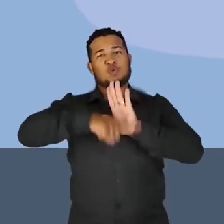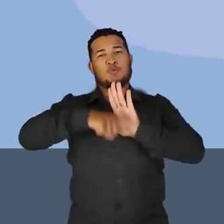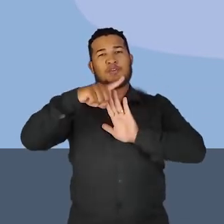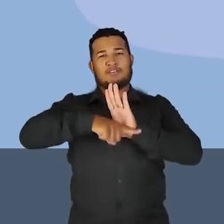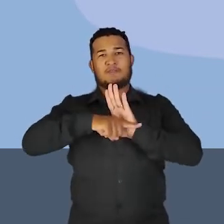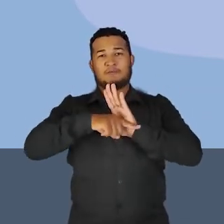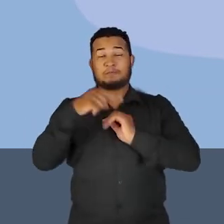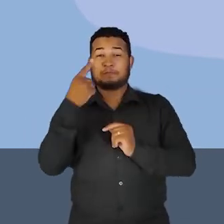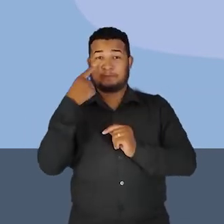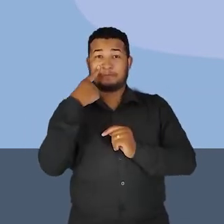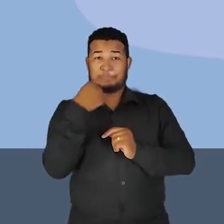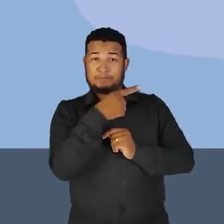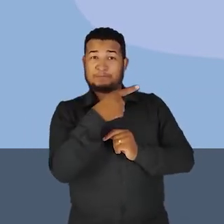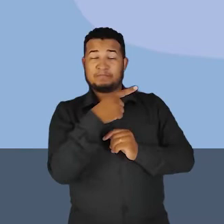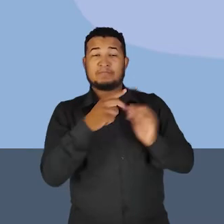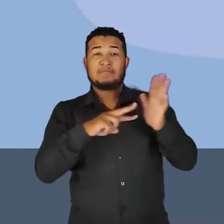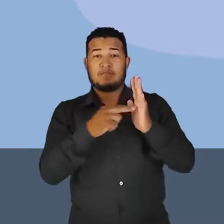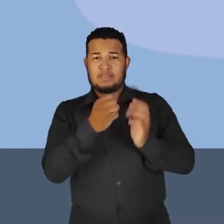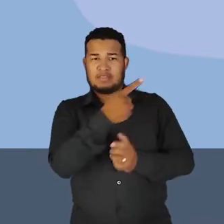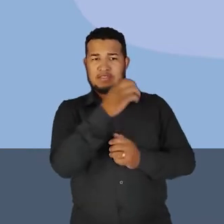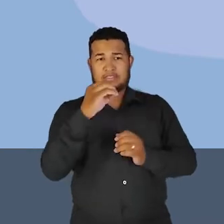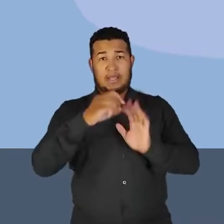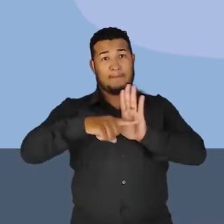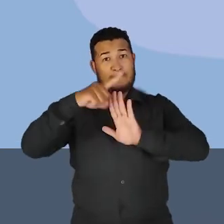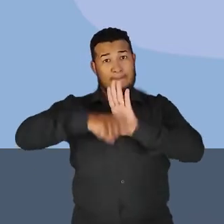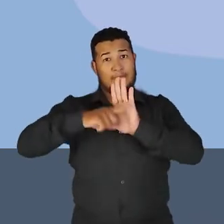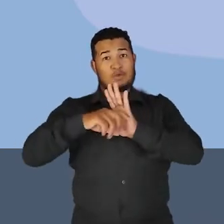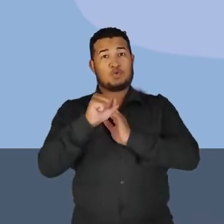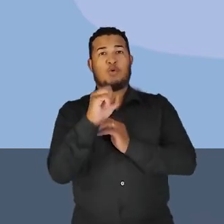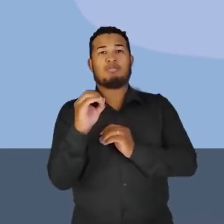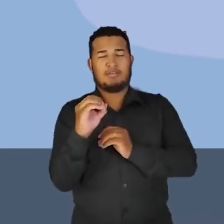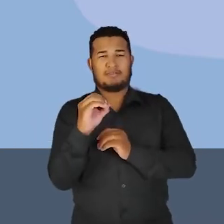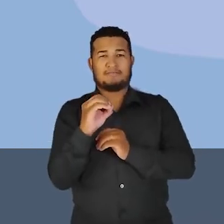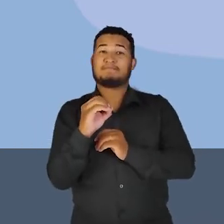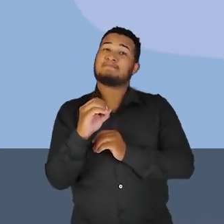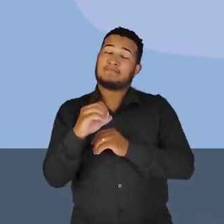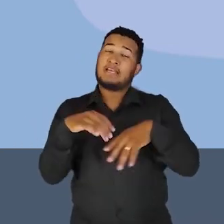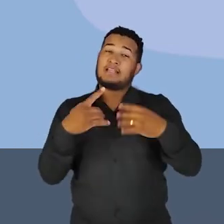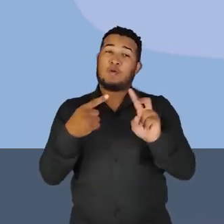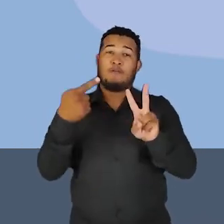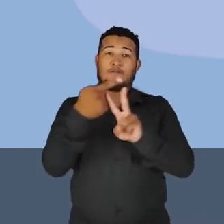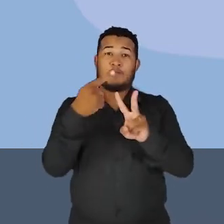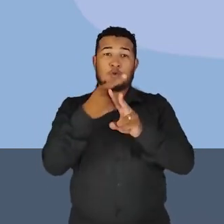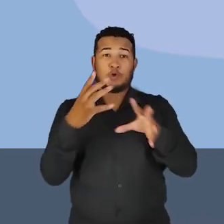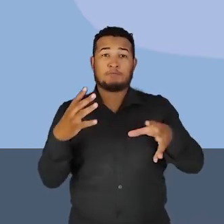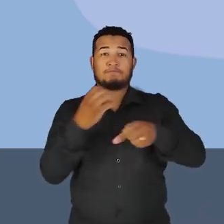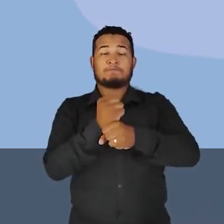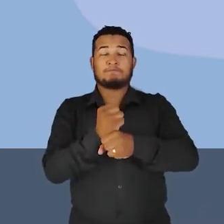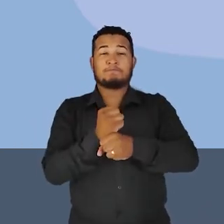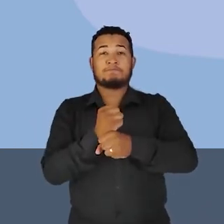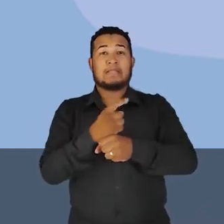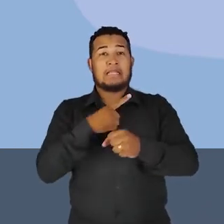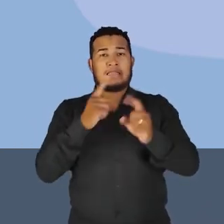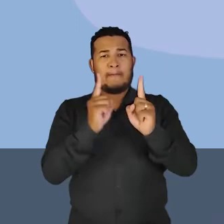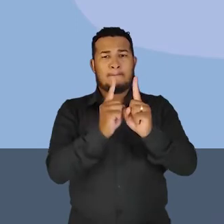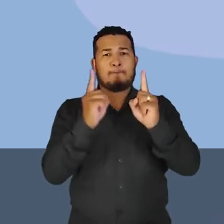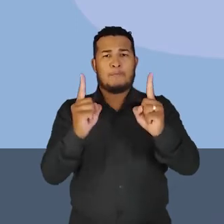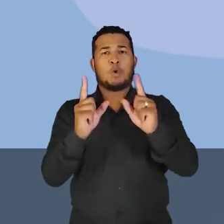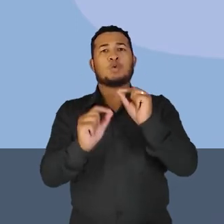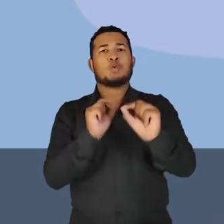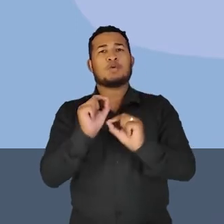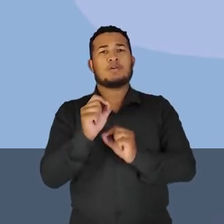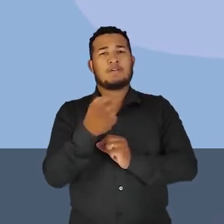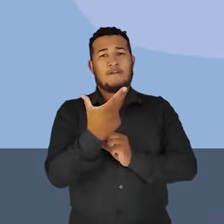Nesse nosso exemplo, ficaria 100 menos 80. Então, o vetor resultante teria um módulo com valor de